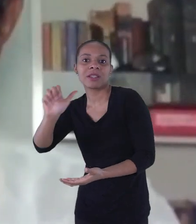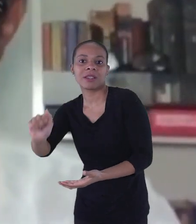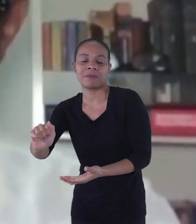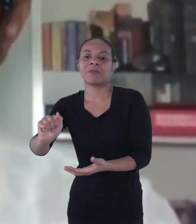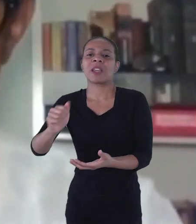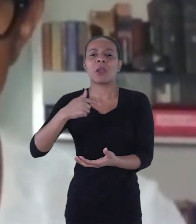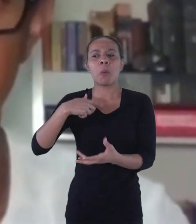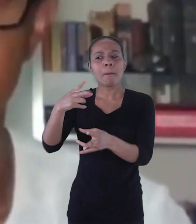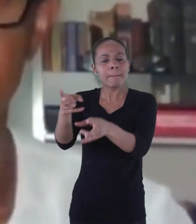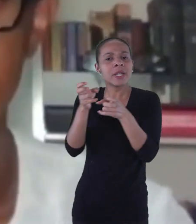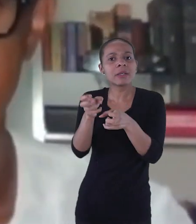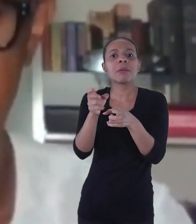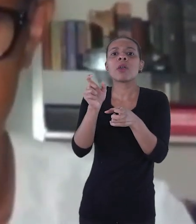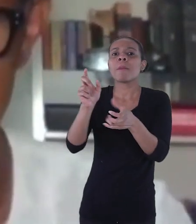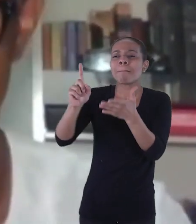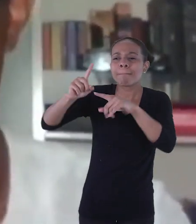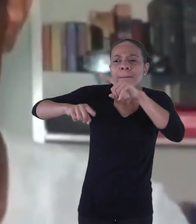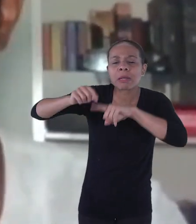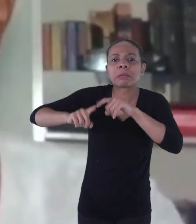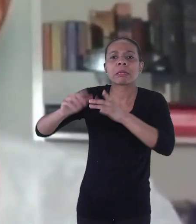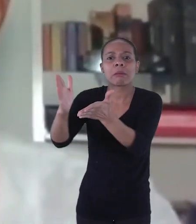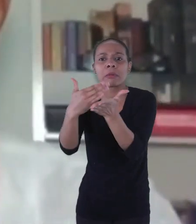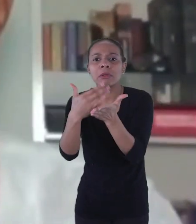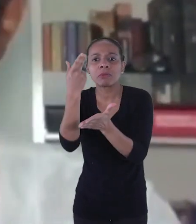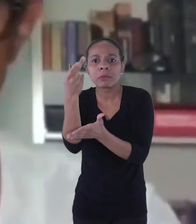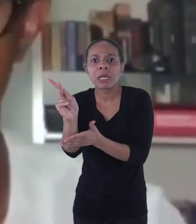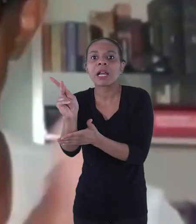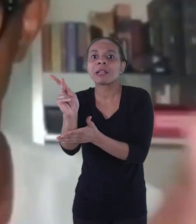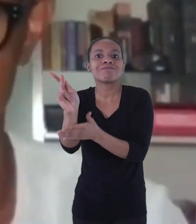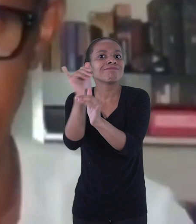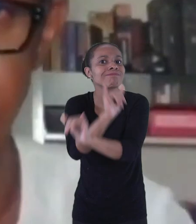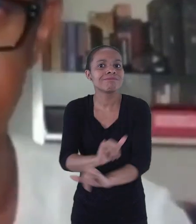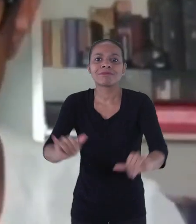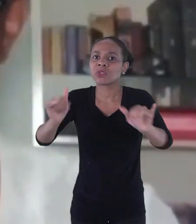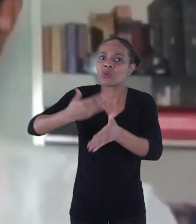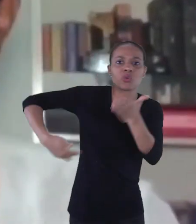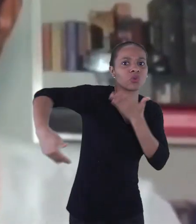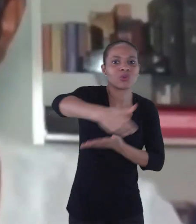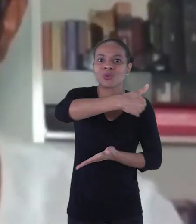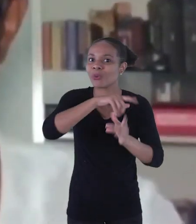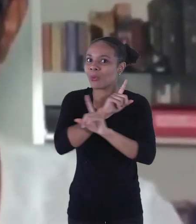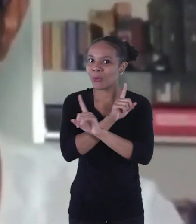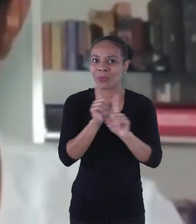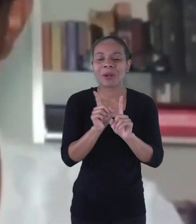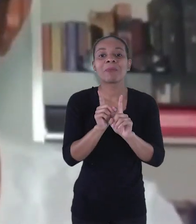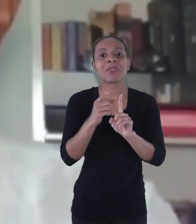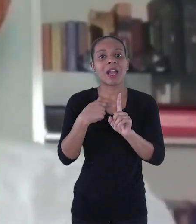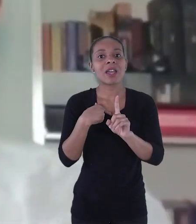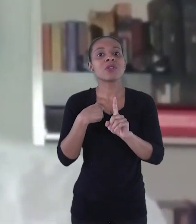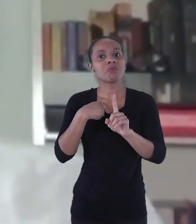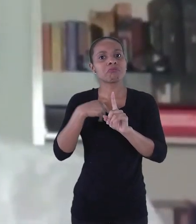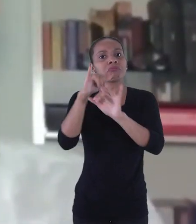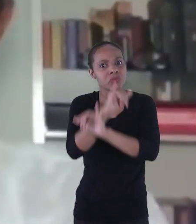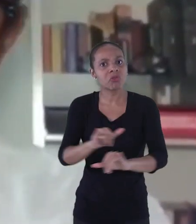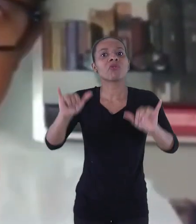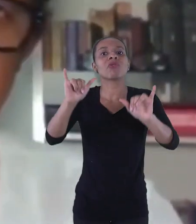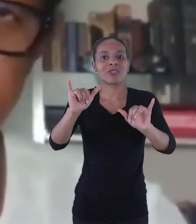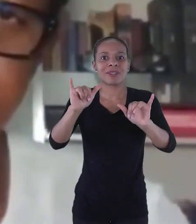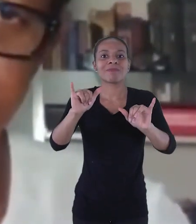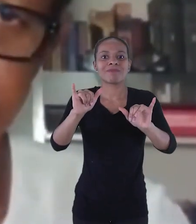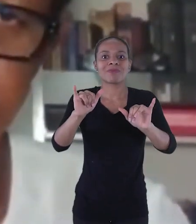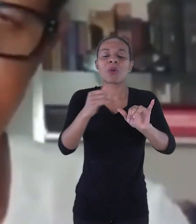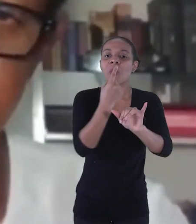de circulação, então eu publiquei o Quarto de Despejo, essa obra que está aí, nas bancas e publiquei